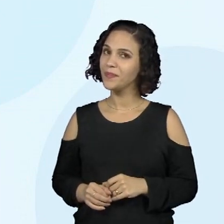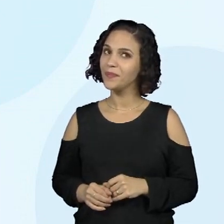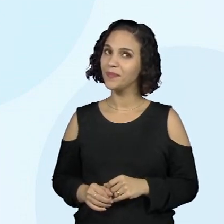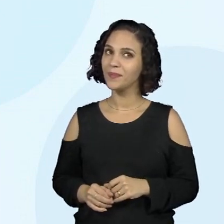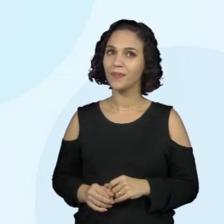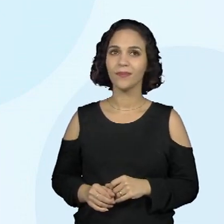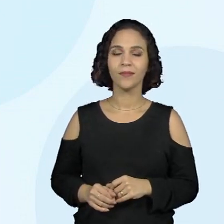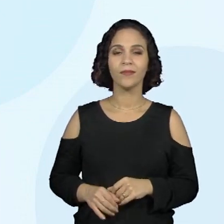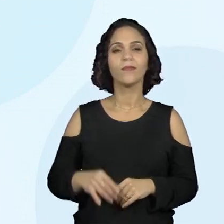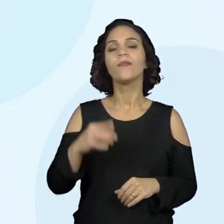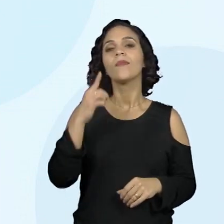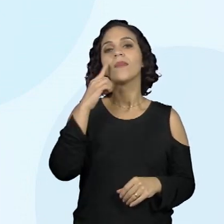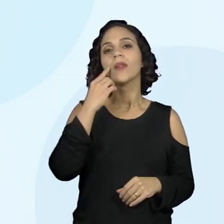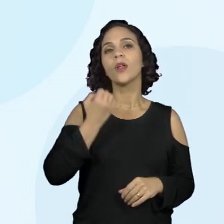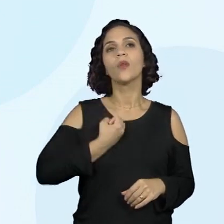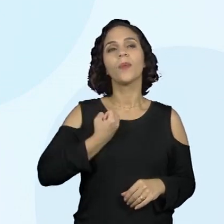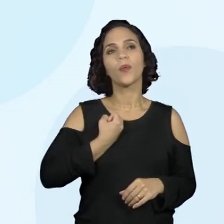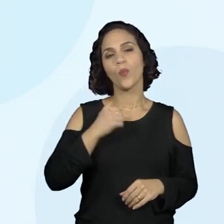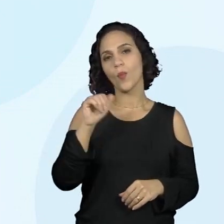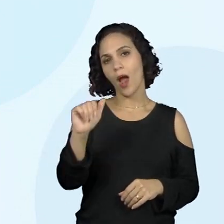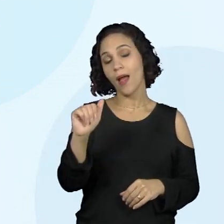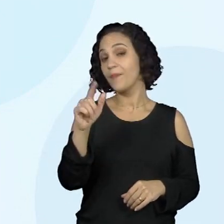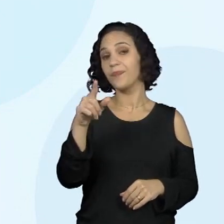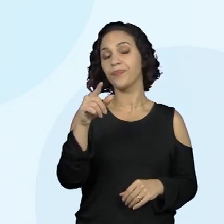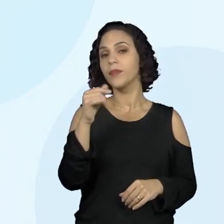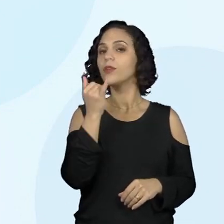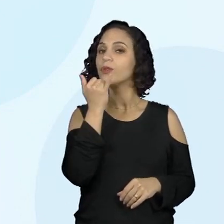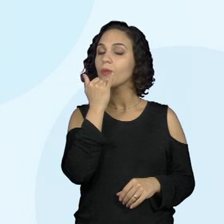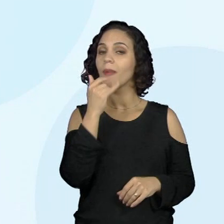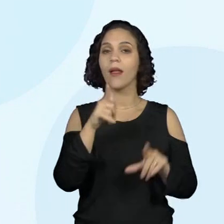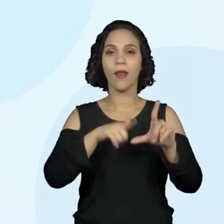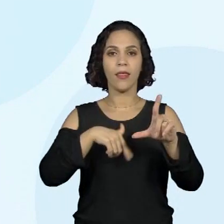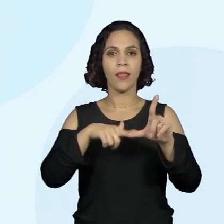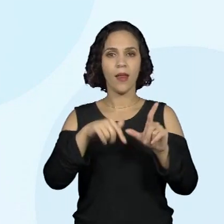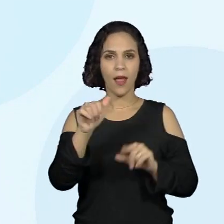a planificação A.